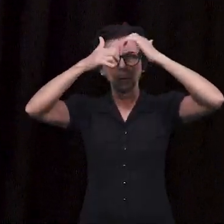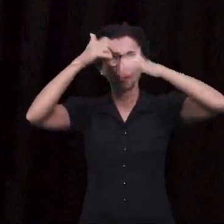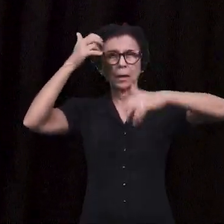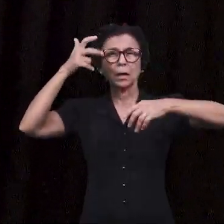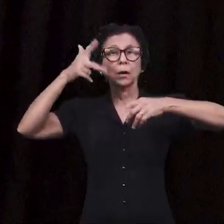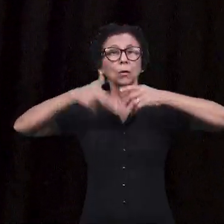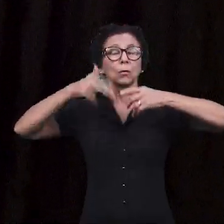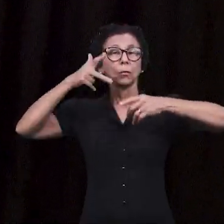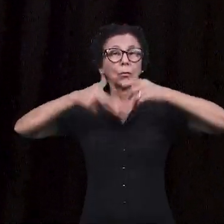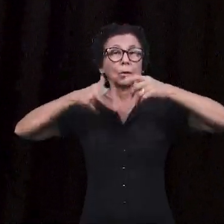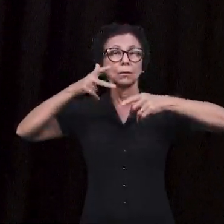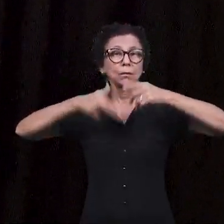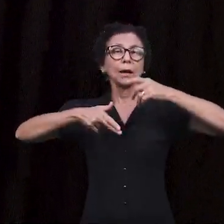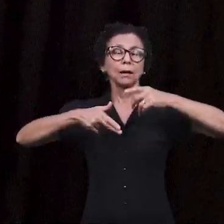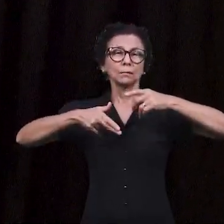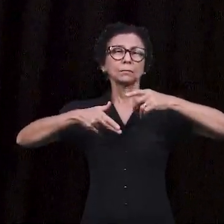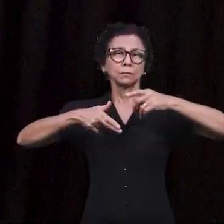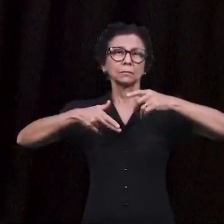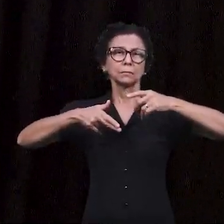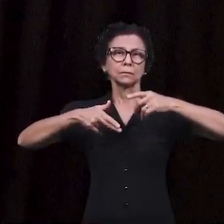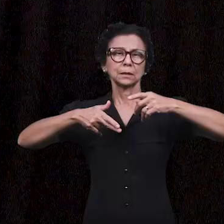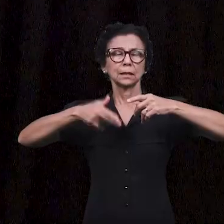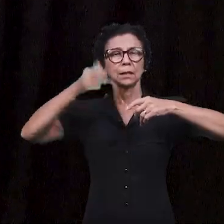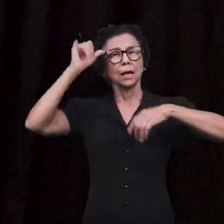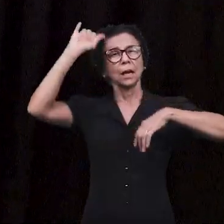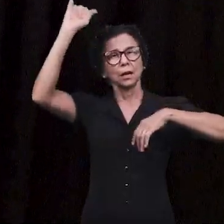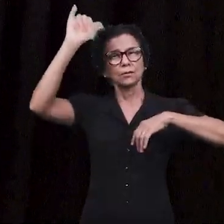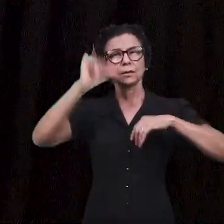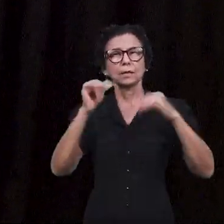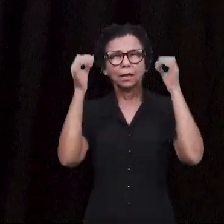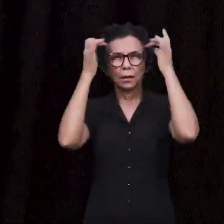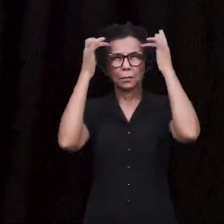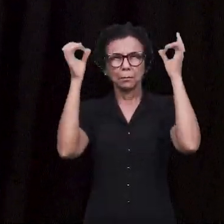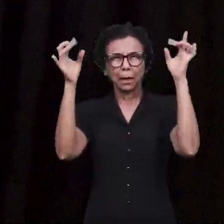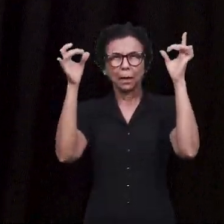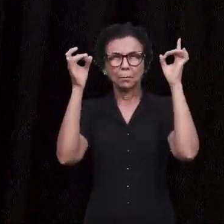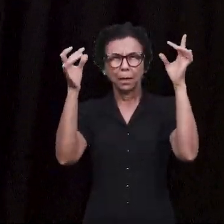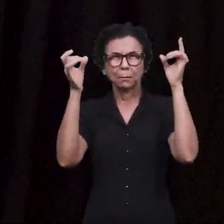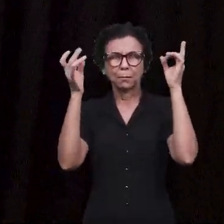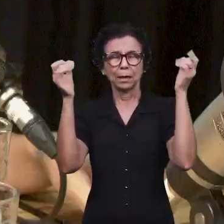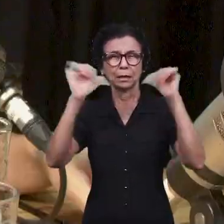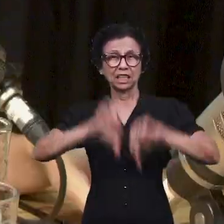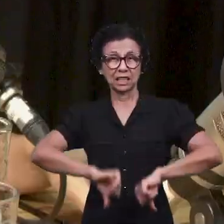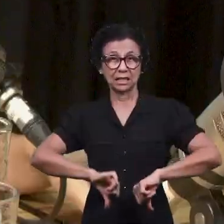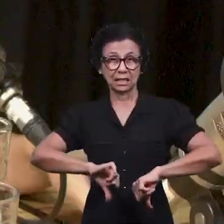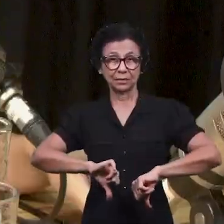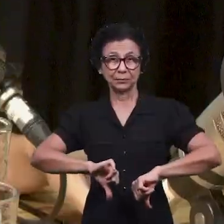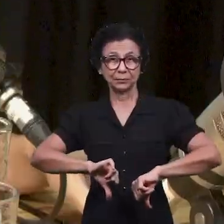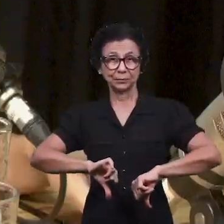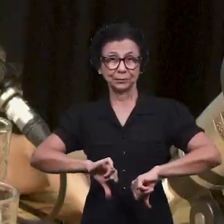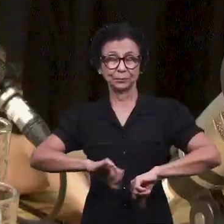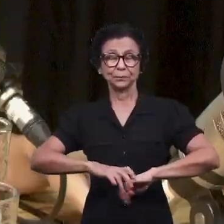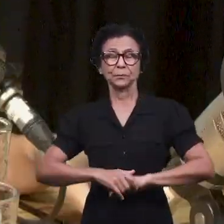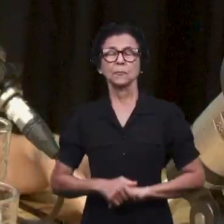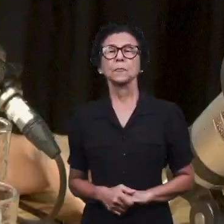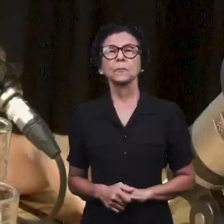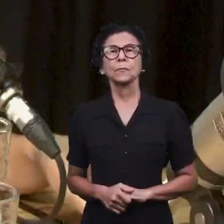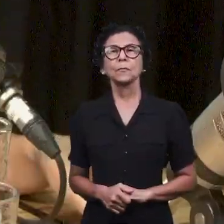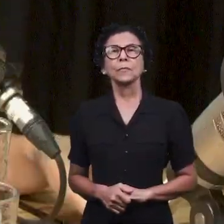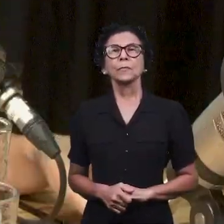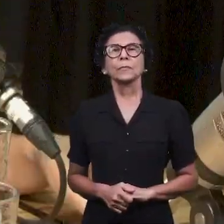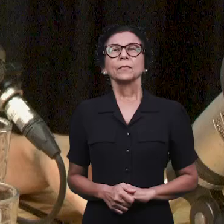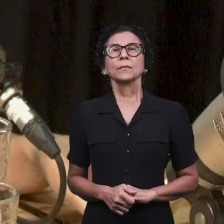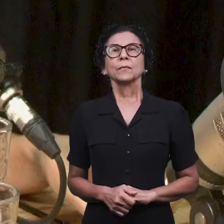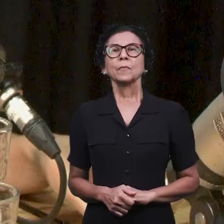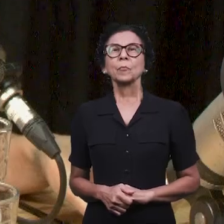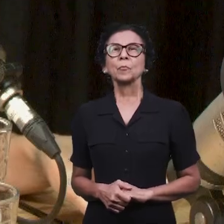paciente, então, tenha menos episódios de crise de enxaqueca. Então, pra gente quase finalizar,